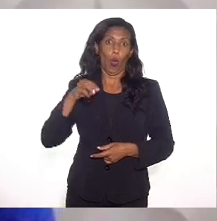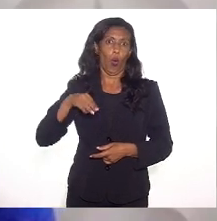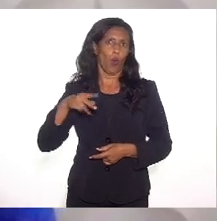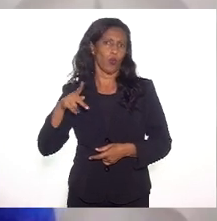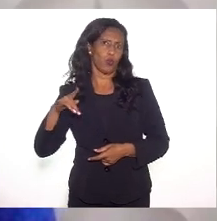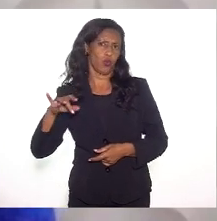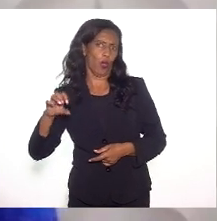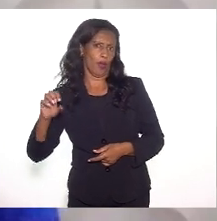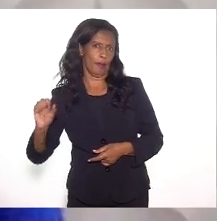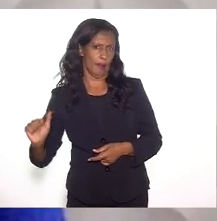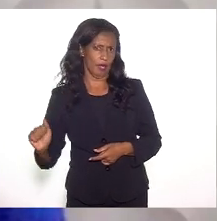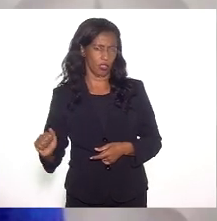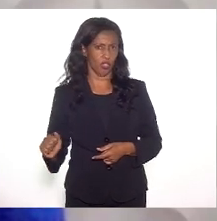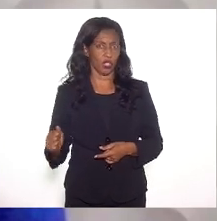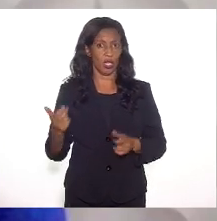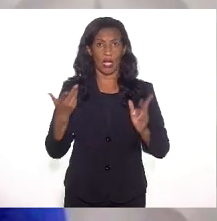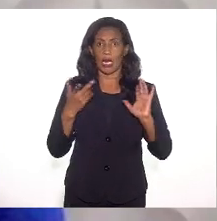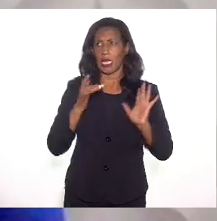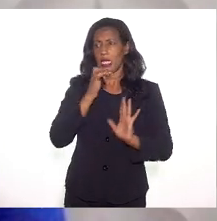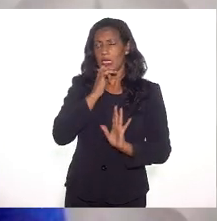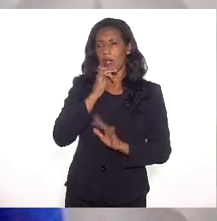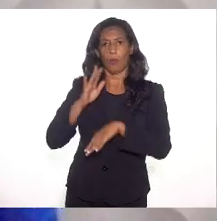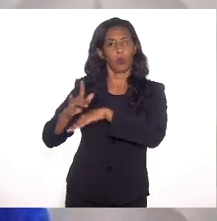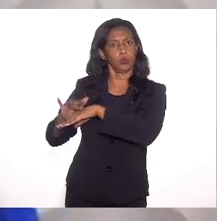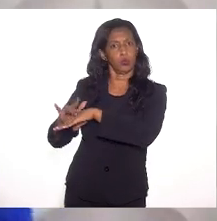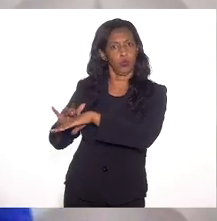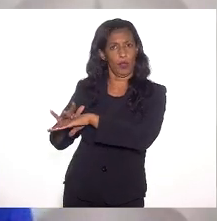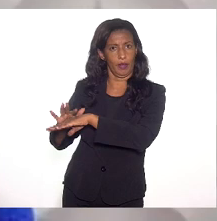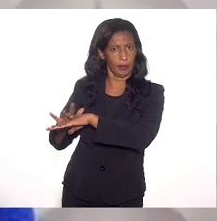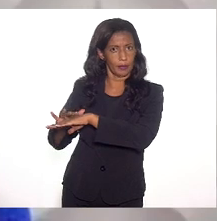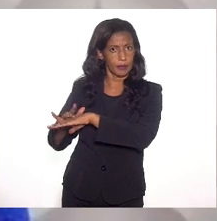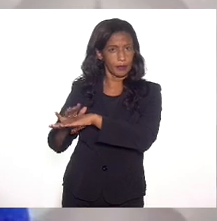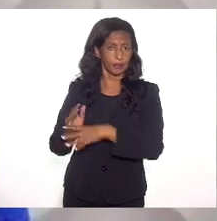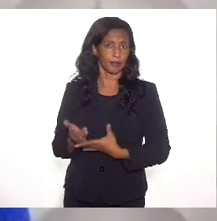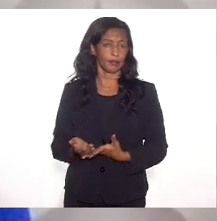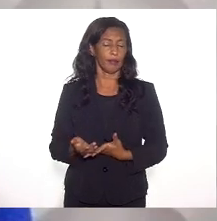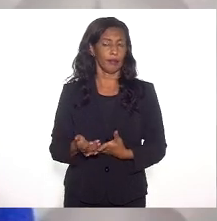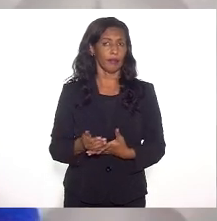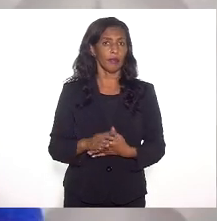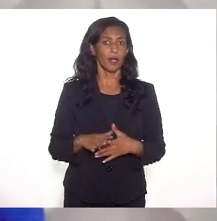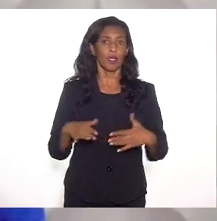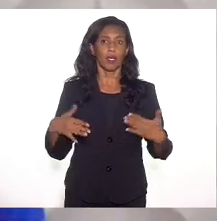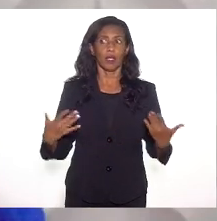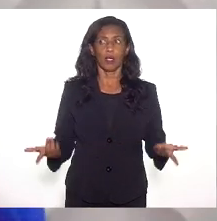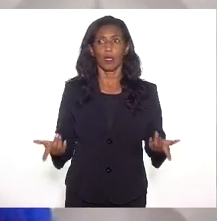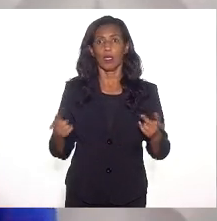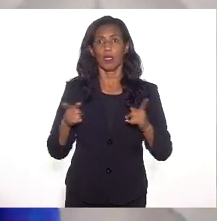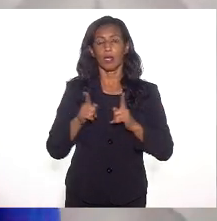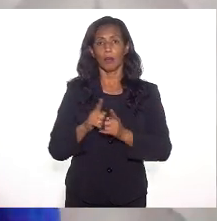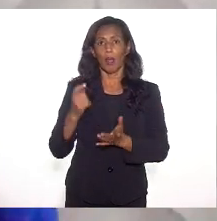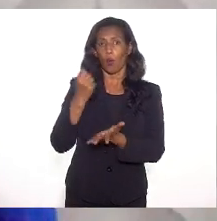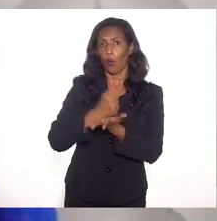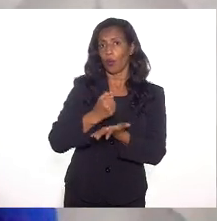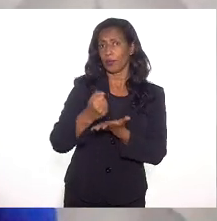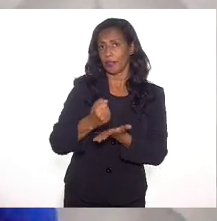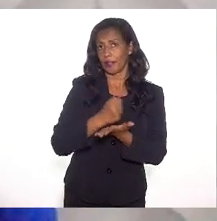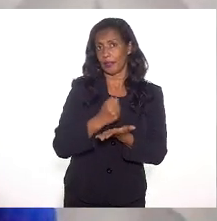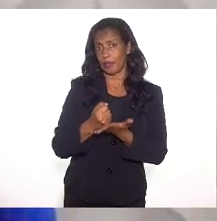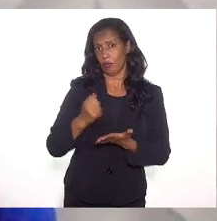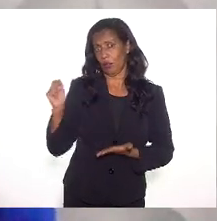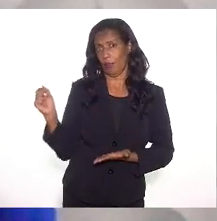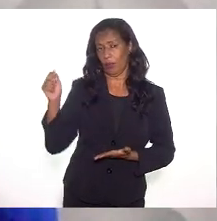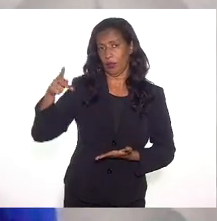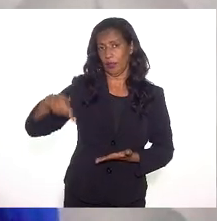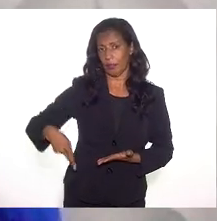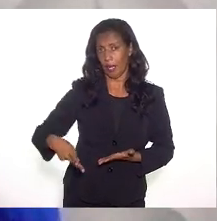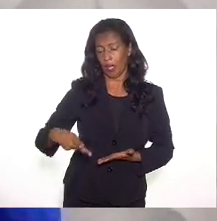nem aposentados por invalidez, e que a gente, a contratação dos